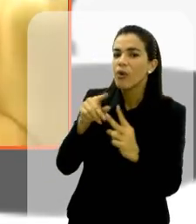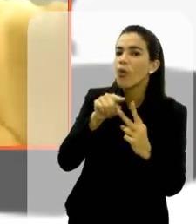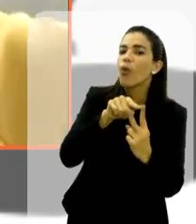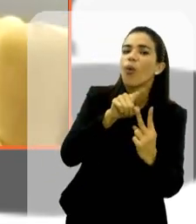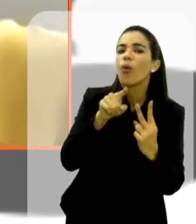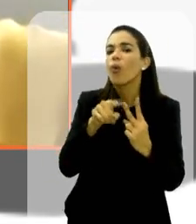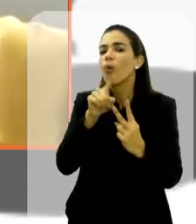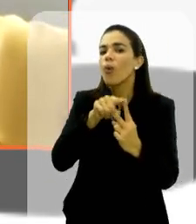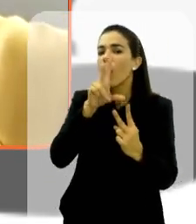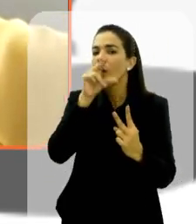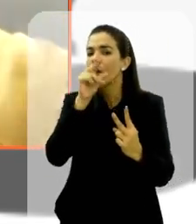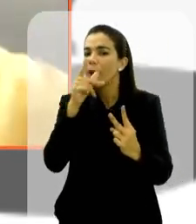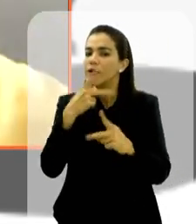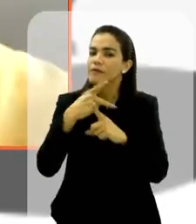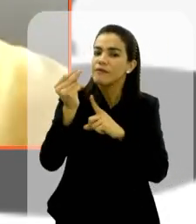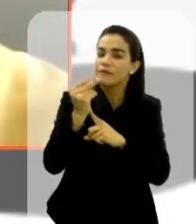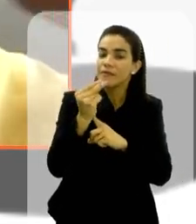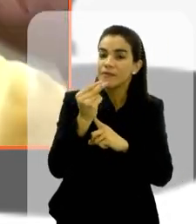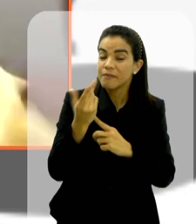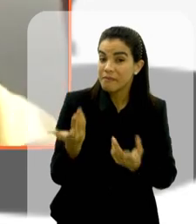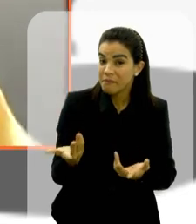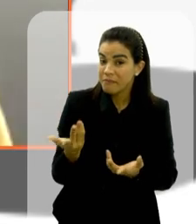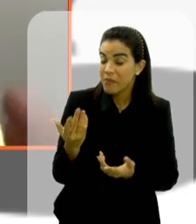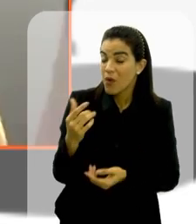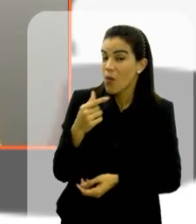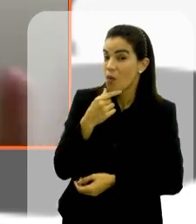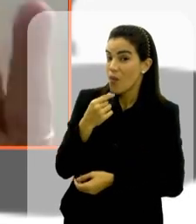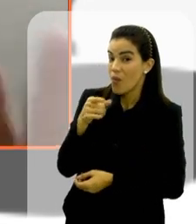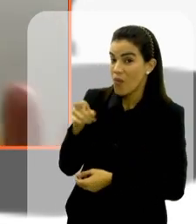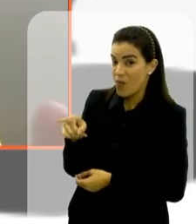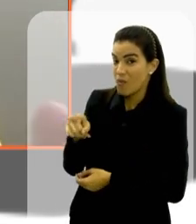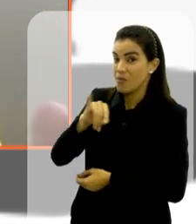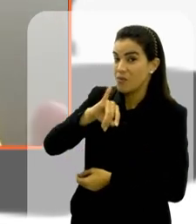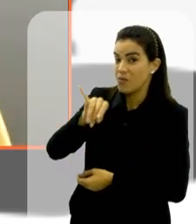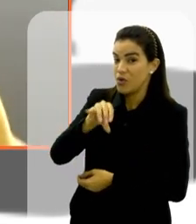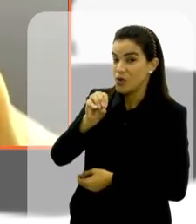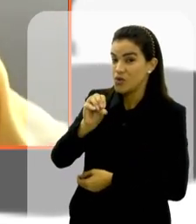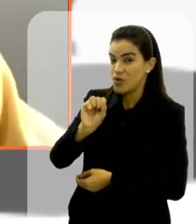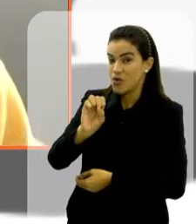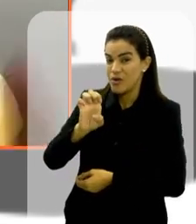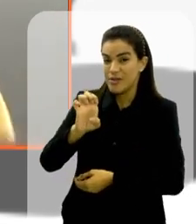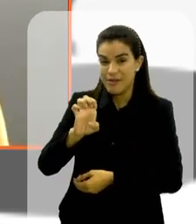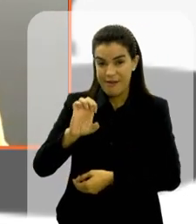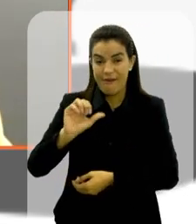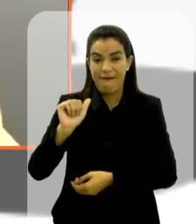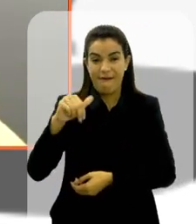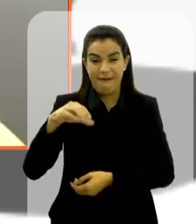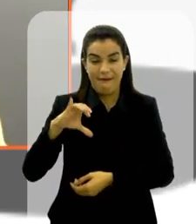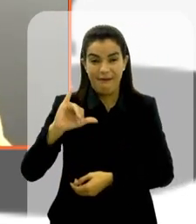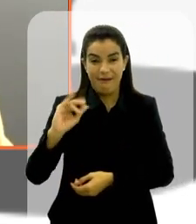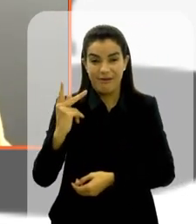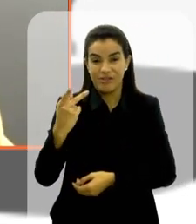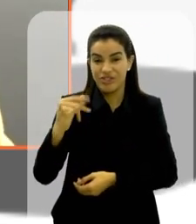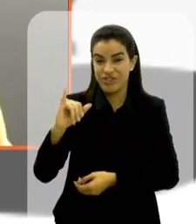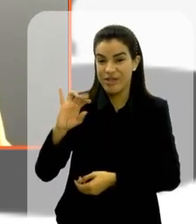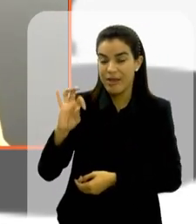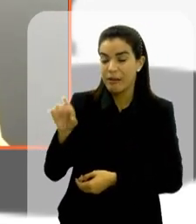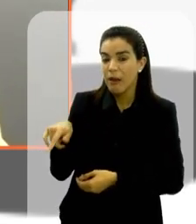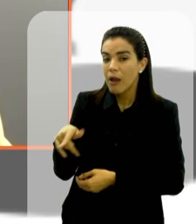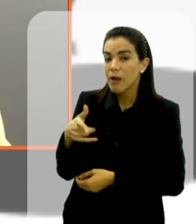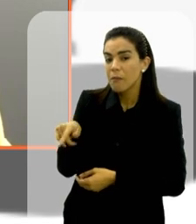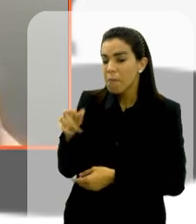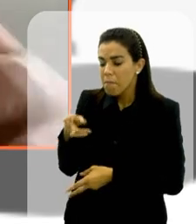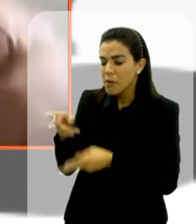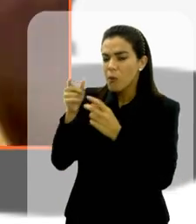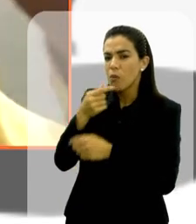dizer quem ganhou. E aí, José de Anchieta, já percebendo que tinha um menino mudo, surdo e mudo